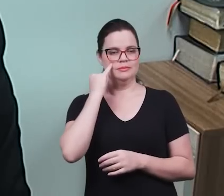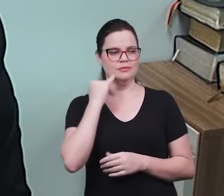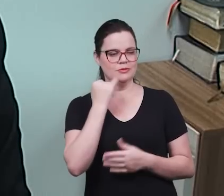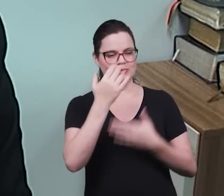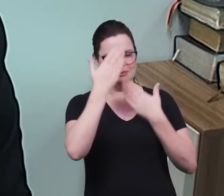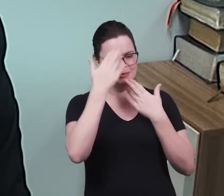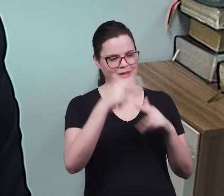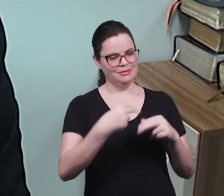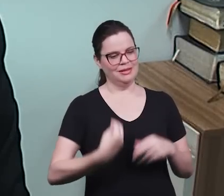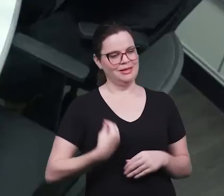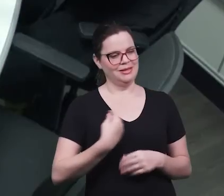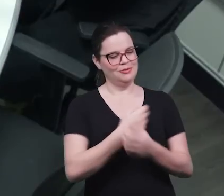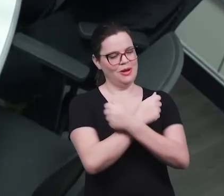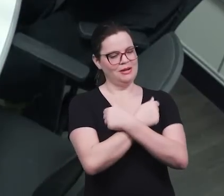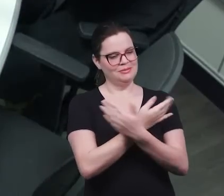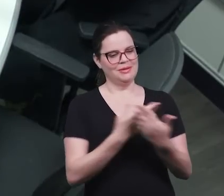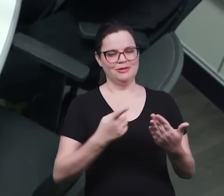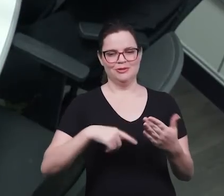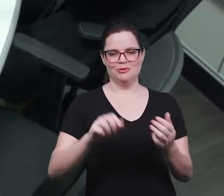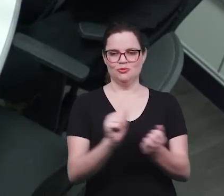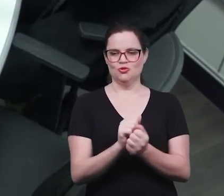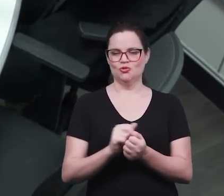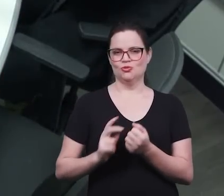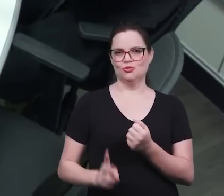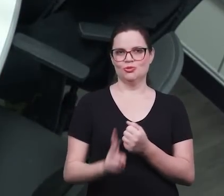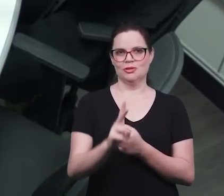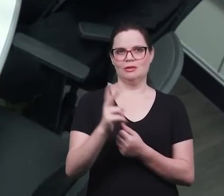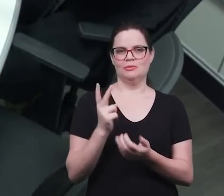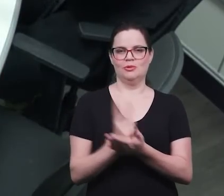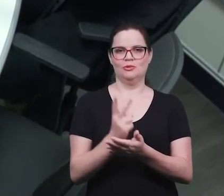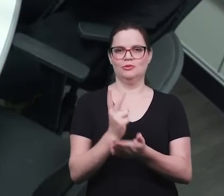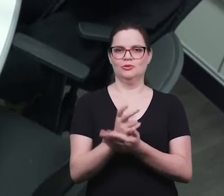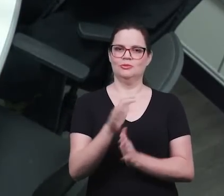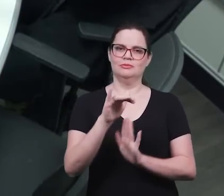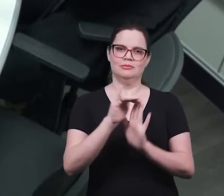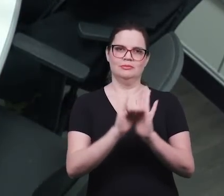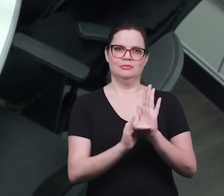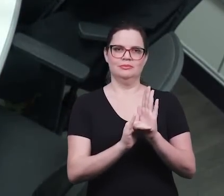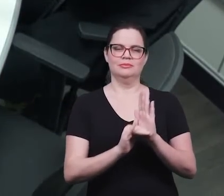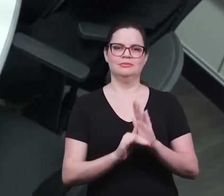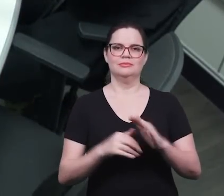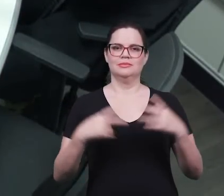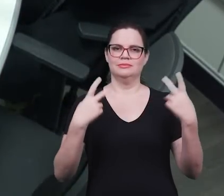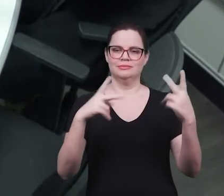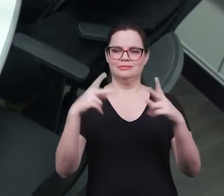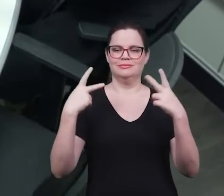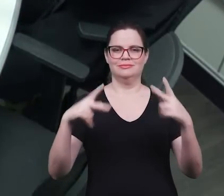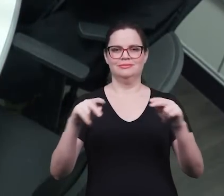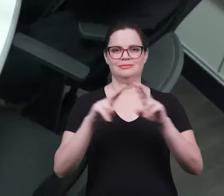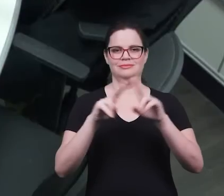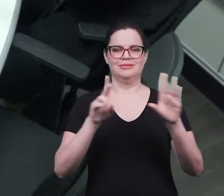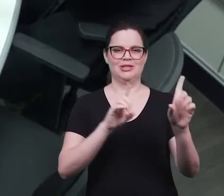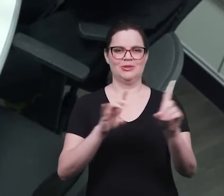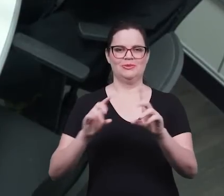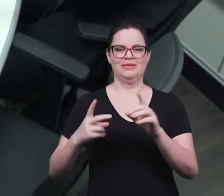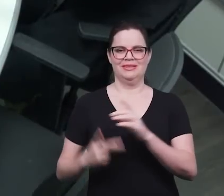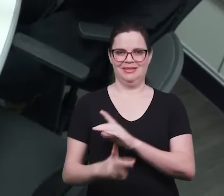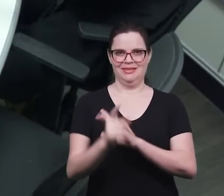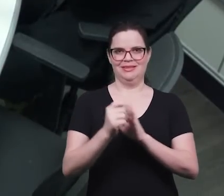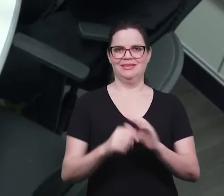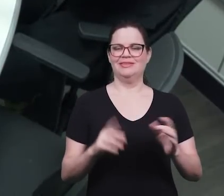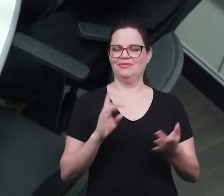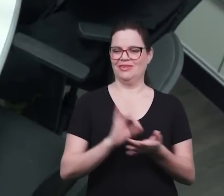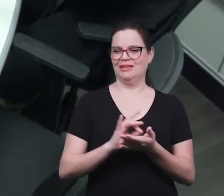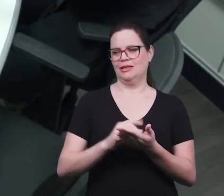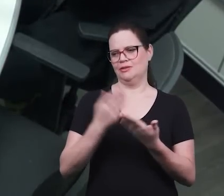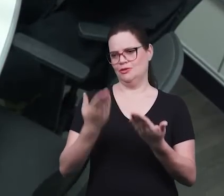abraço, meu amigo. Um abraço, Jorge. Estamos juntos aí. Vamos seguir com a pregação do Evangelho Eterno. É verdade. Doutor